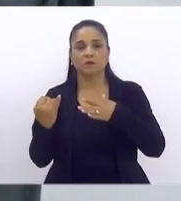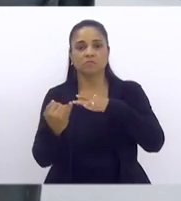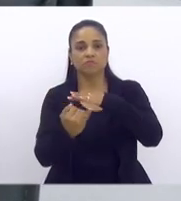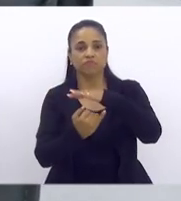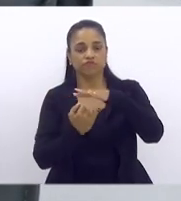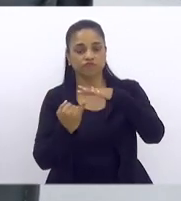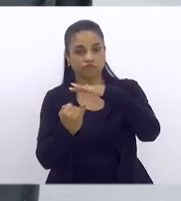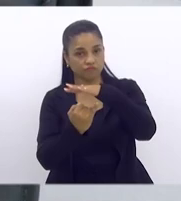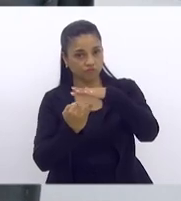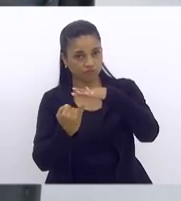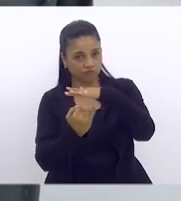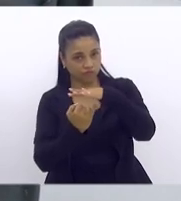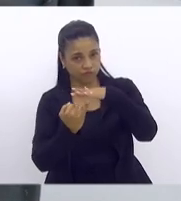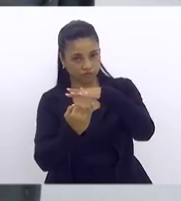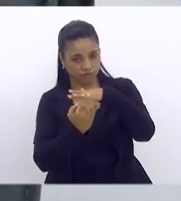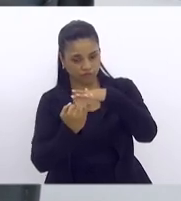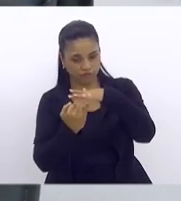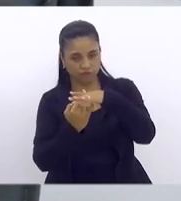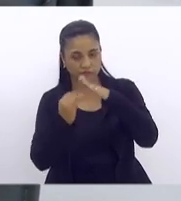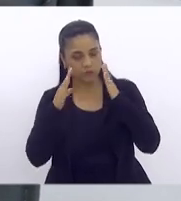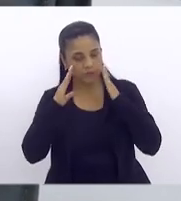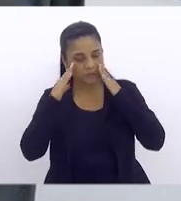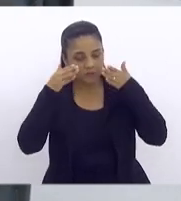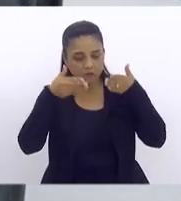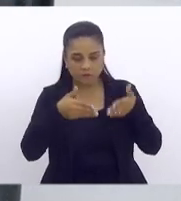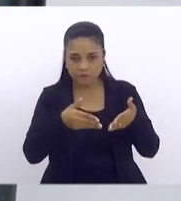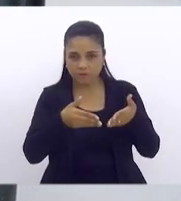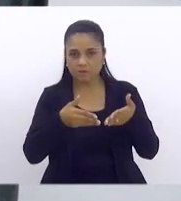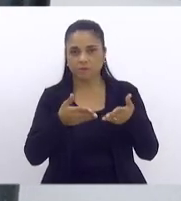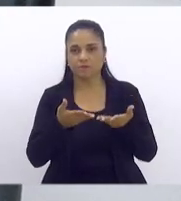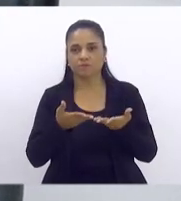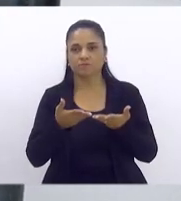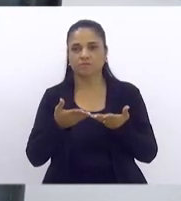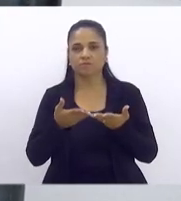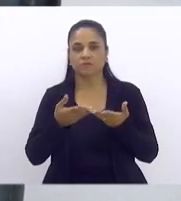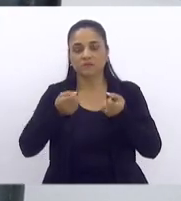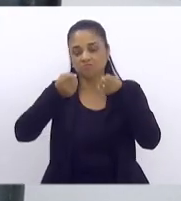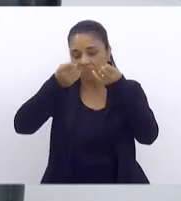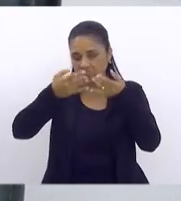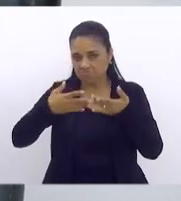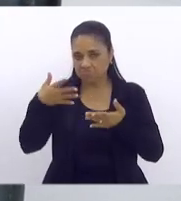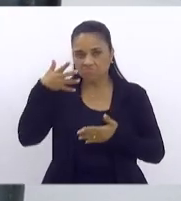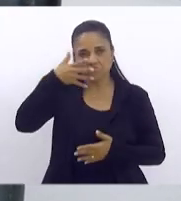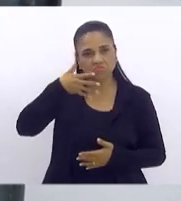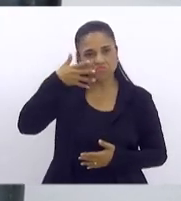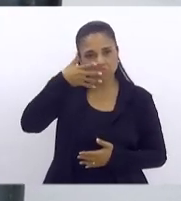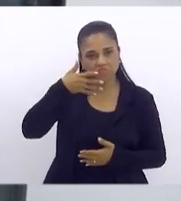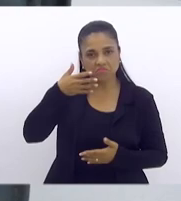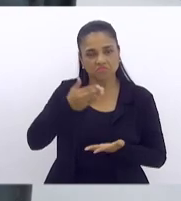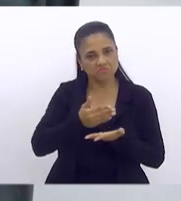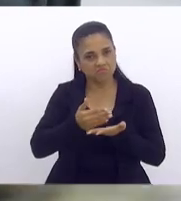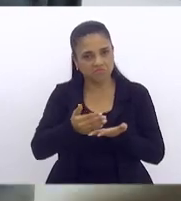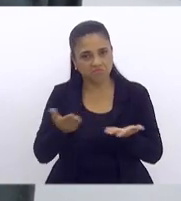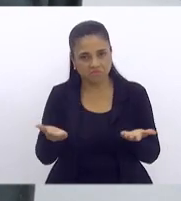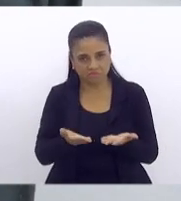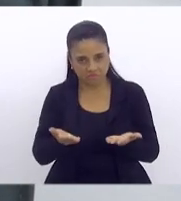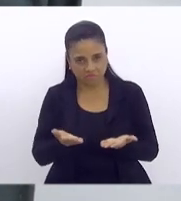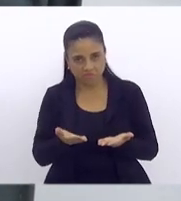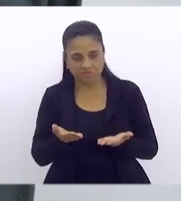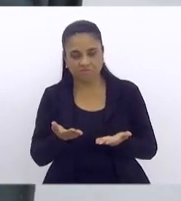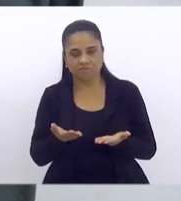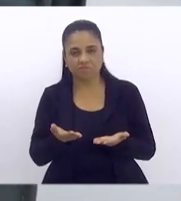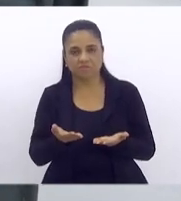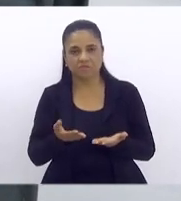esse instituto em especial, gostaria que a senhora tecesse algumas considerações iniciais para que a gente